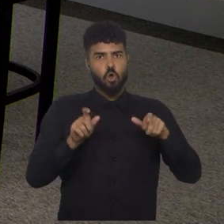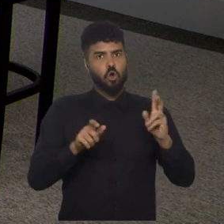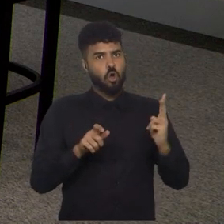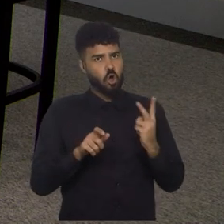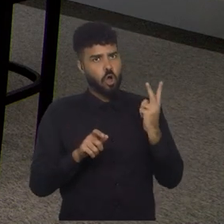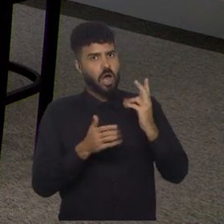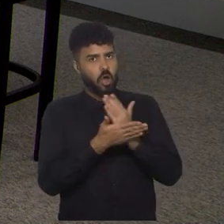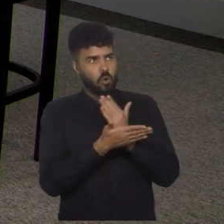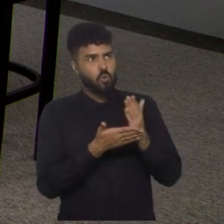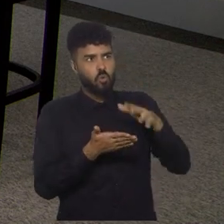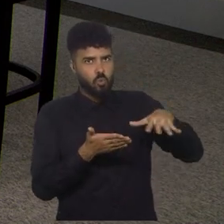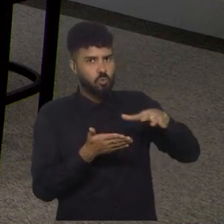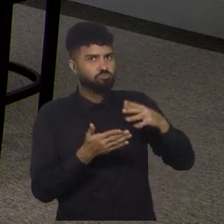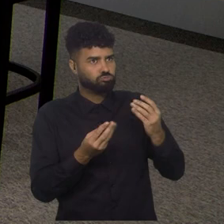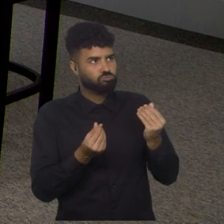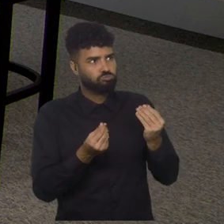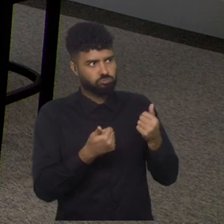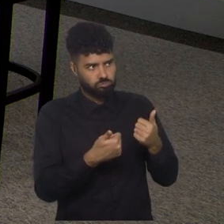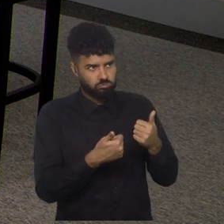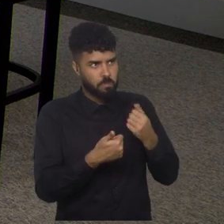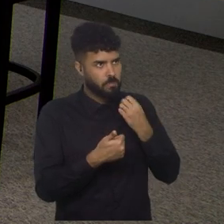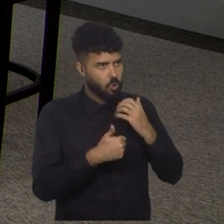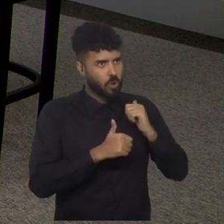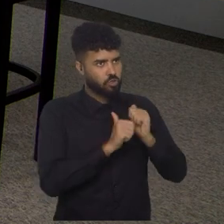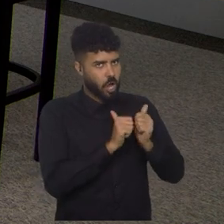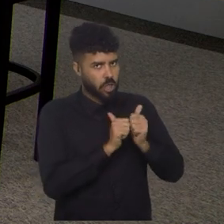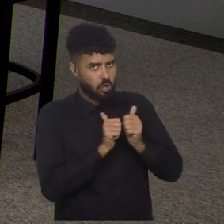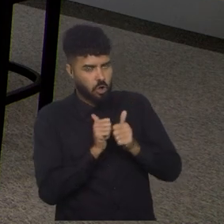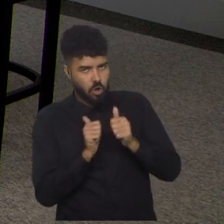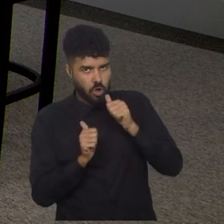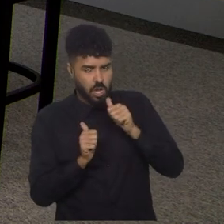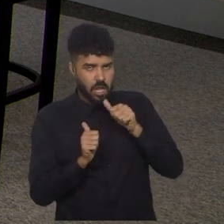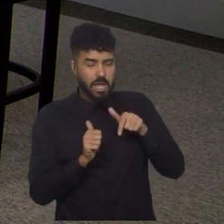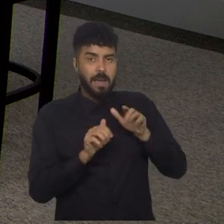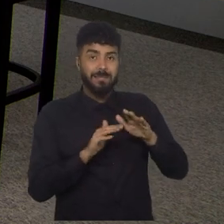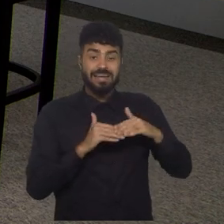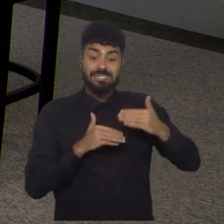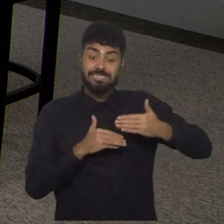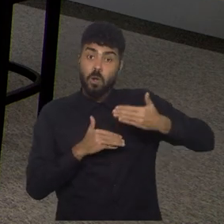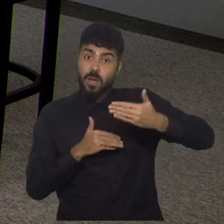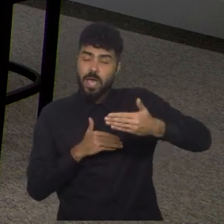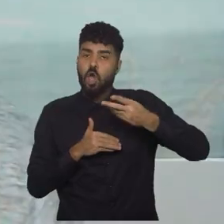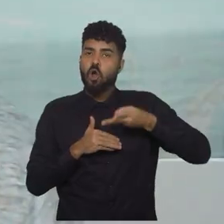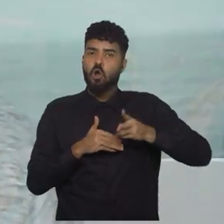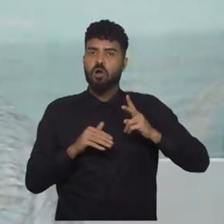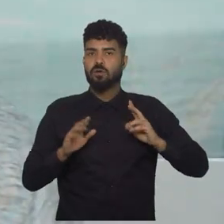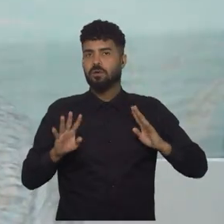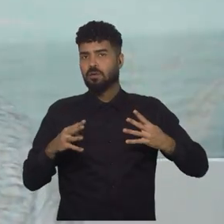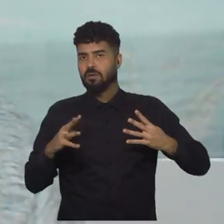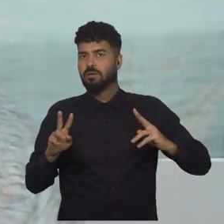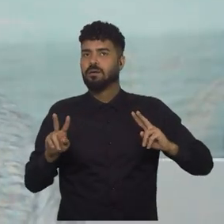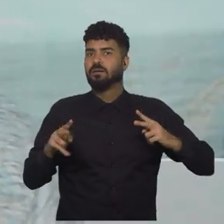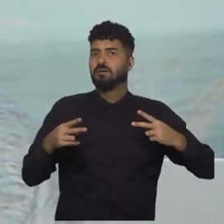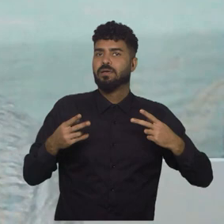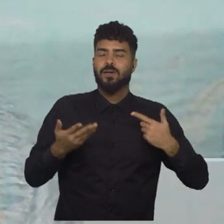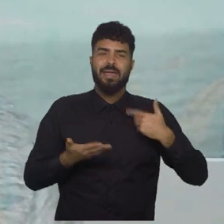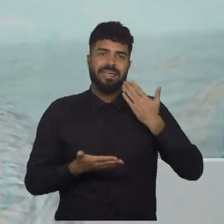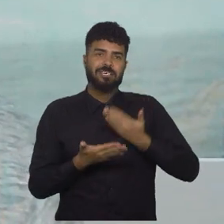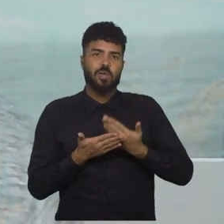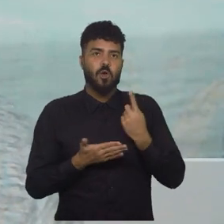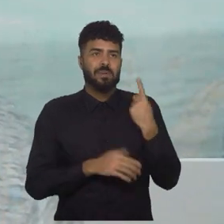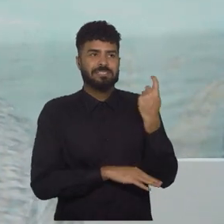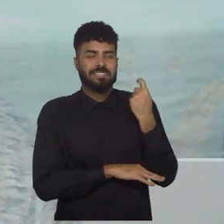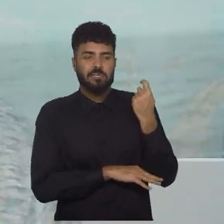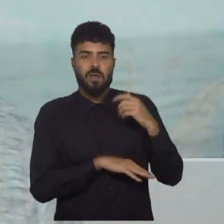ainda assim, até para a sequência da competição, para os jogos mais decisivos, acho que o fator de uma